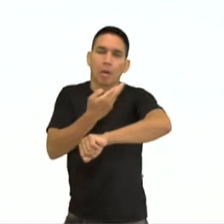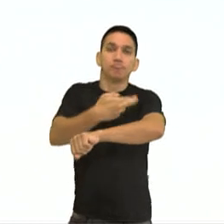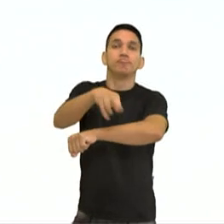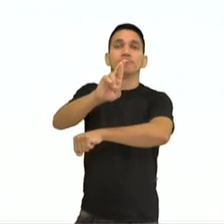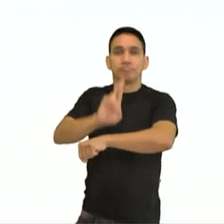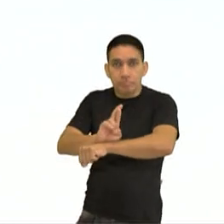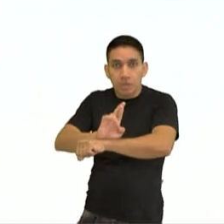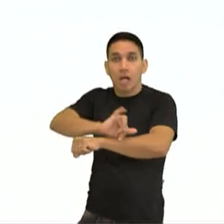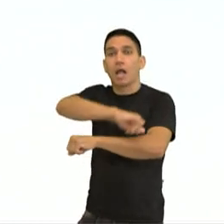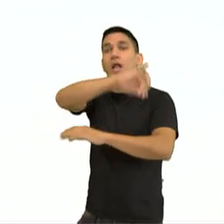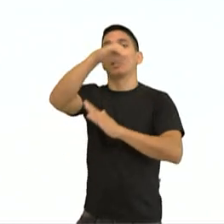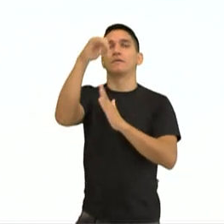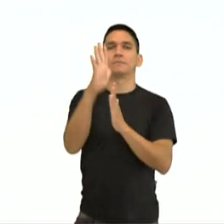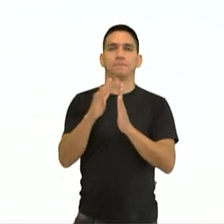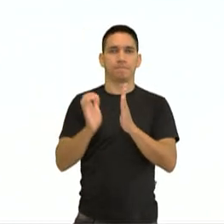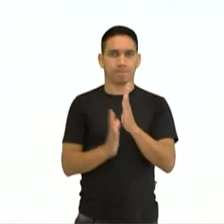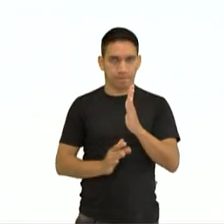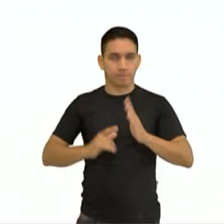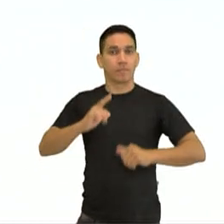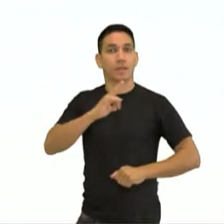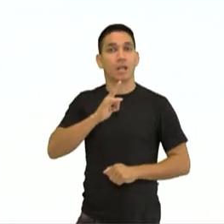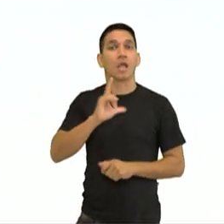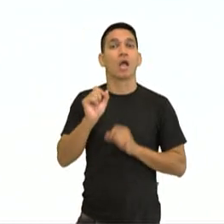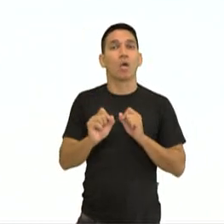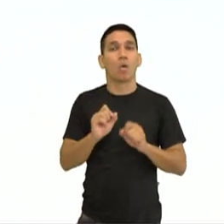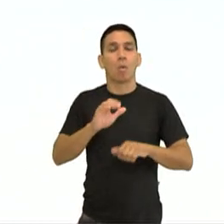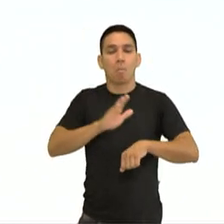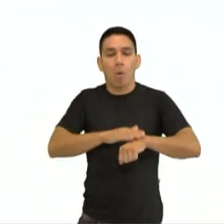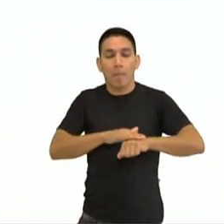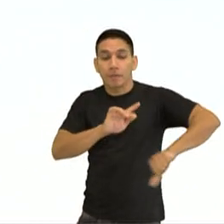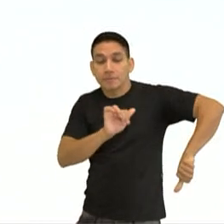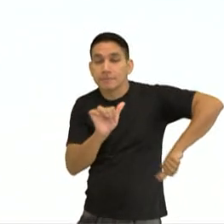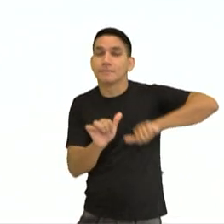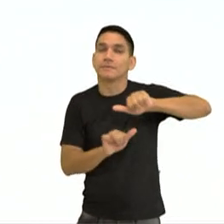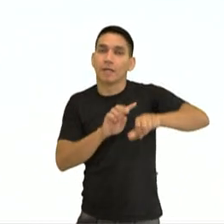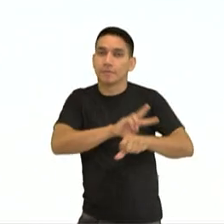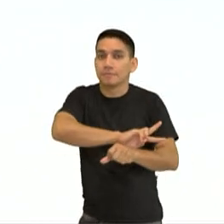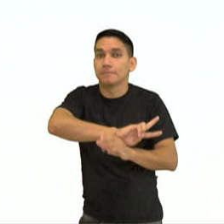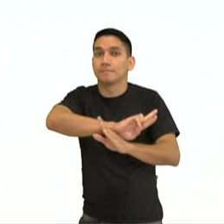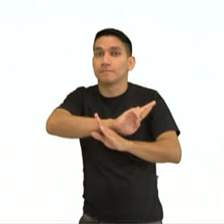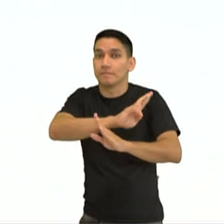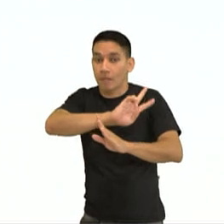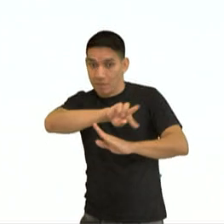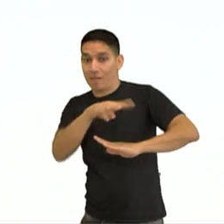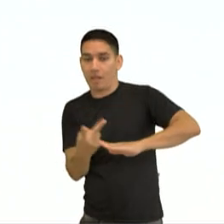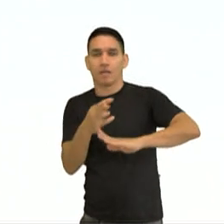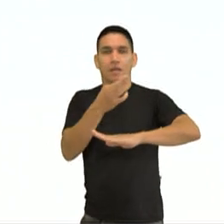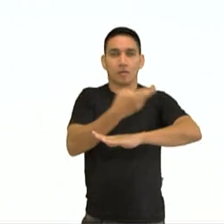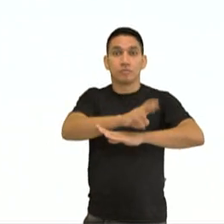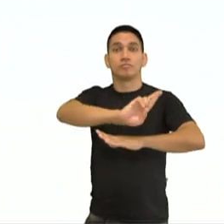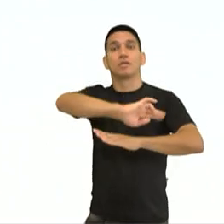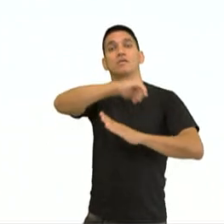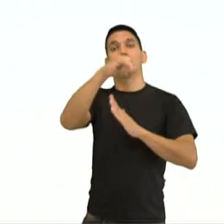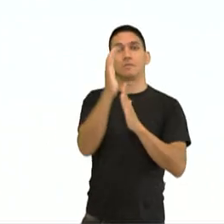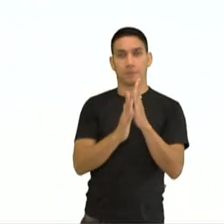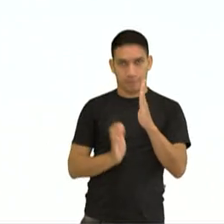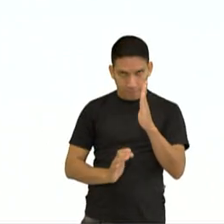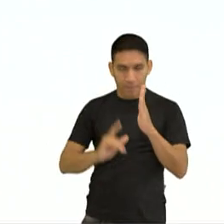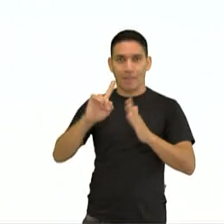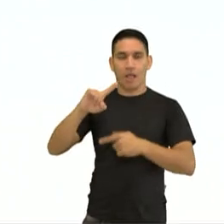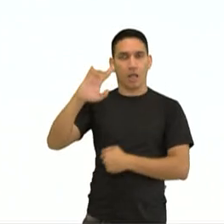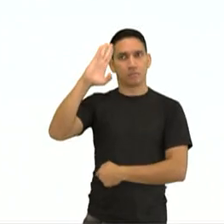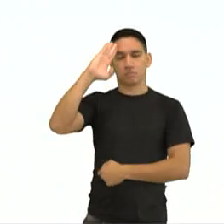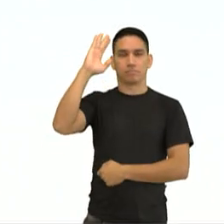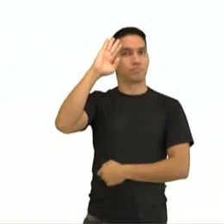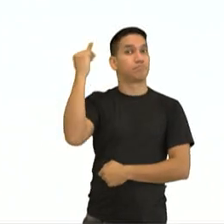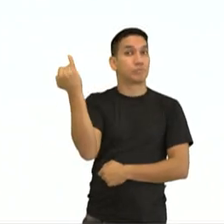renascentista para o barroco. Então, ele vai participar desse momento de transição. A ópera dele, que é um clássico até hoje, Orfeu, né?